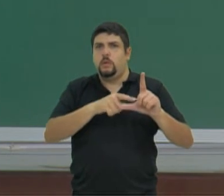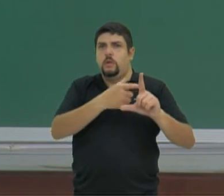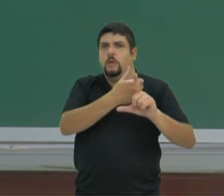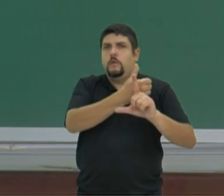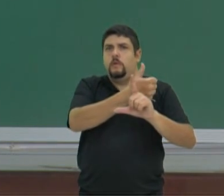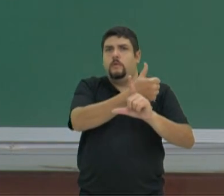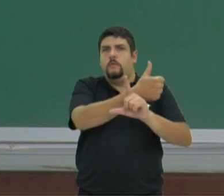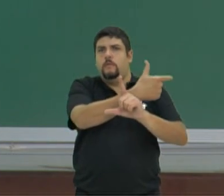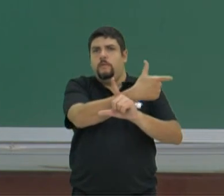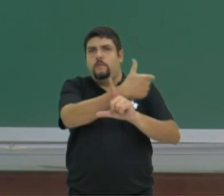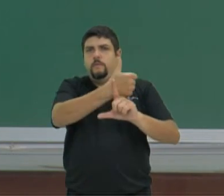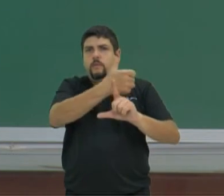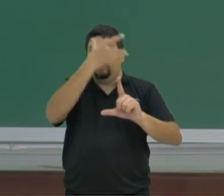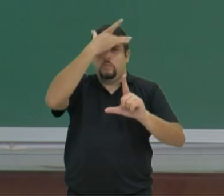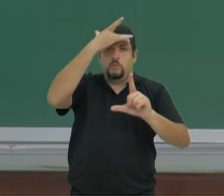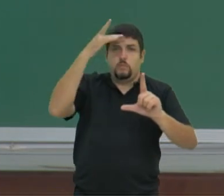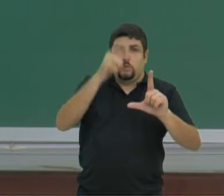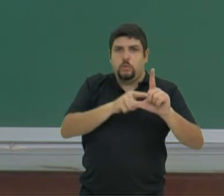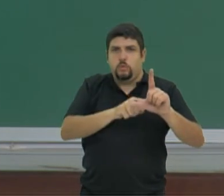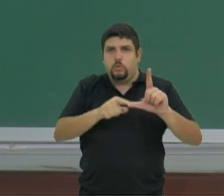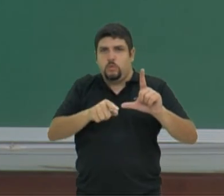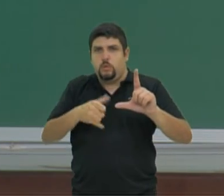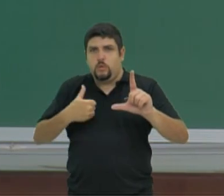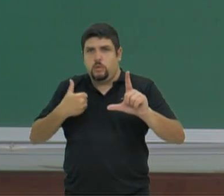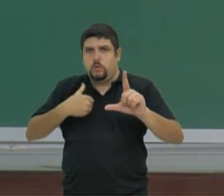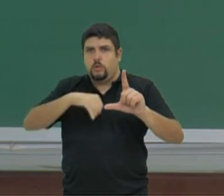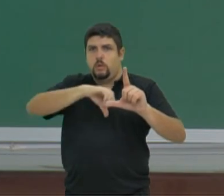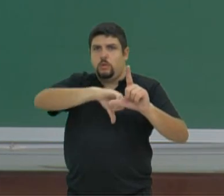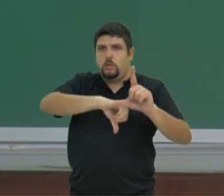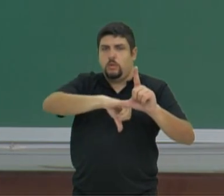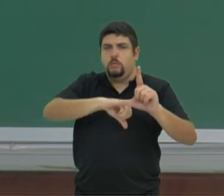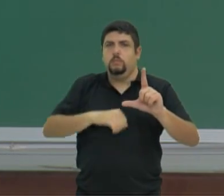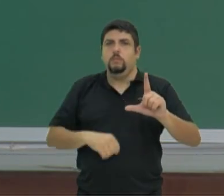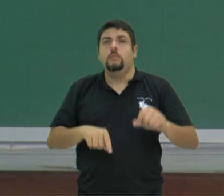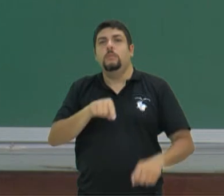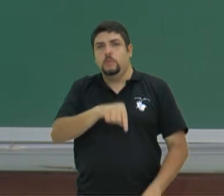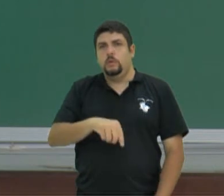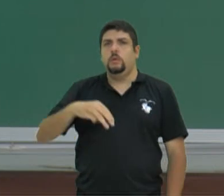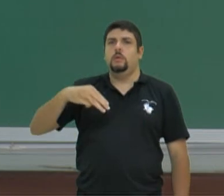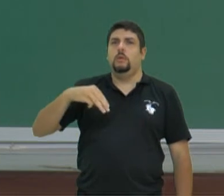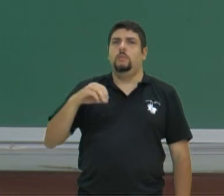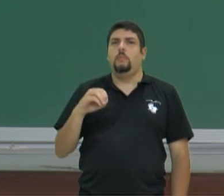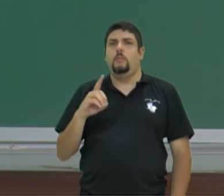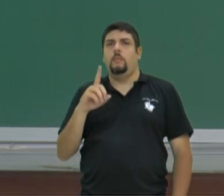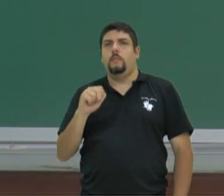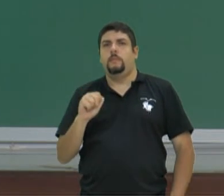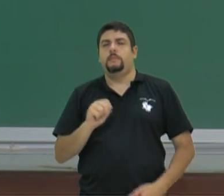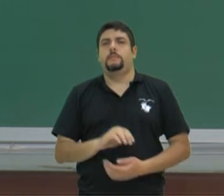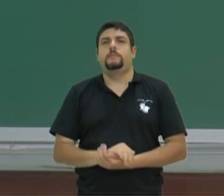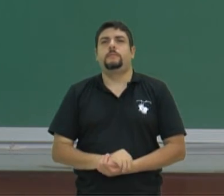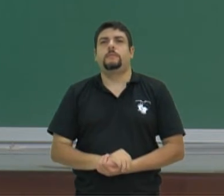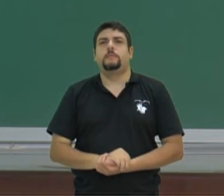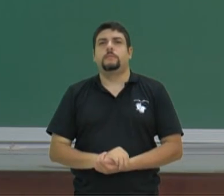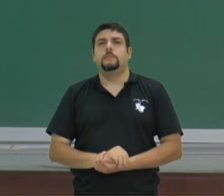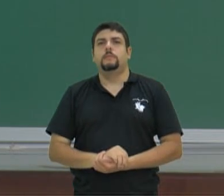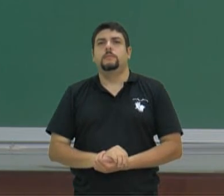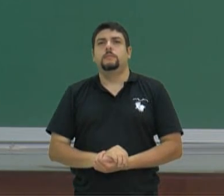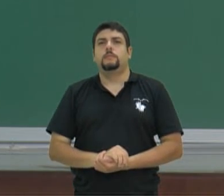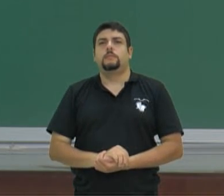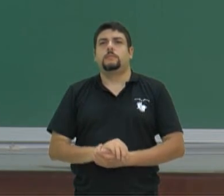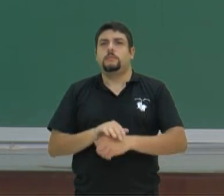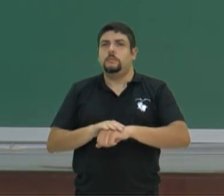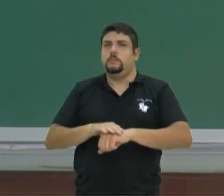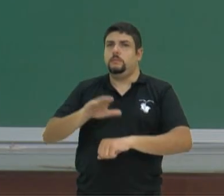com 9 anos. Essa é a média. Aliás, essa é a moda. Tá? Então, confere lá comigo. Ó. A maior